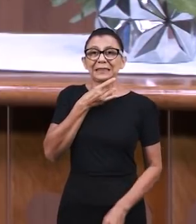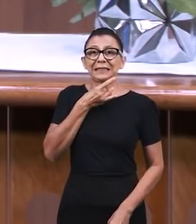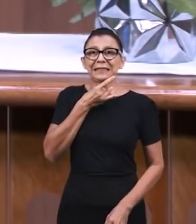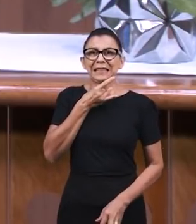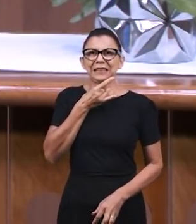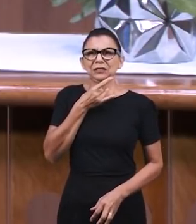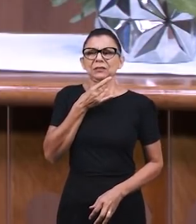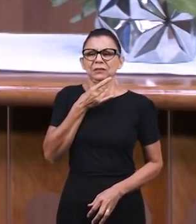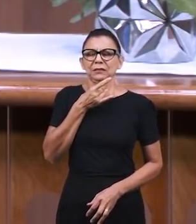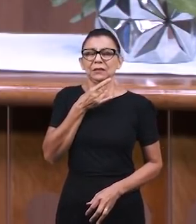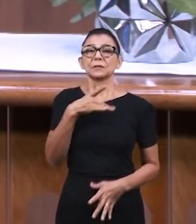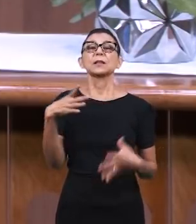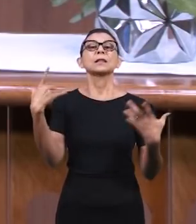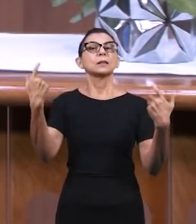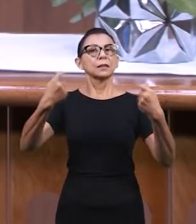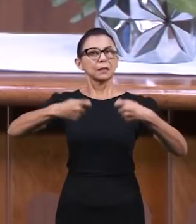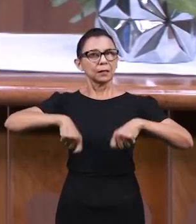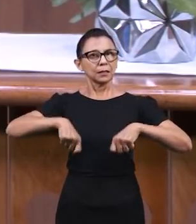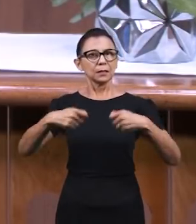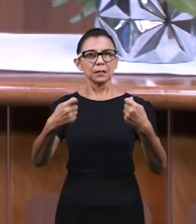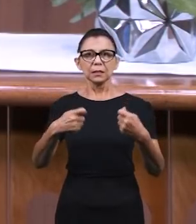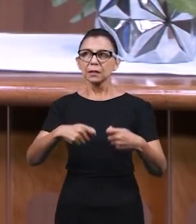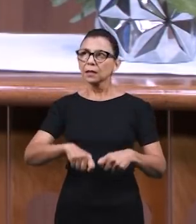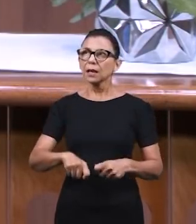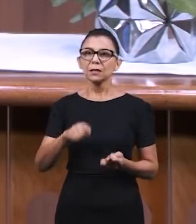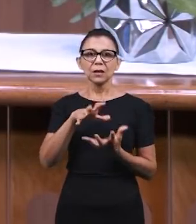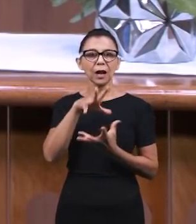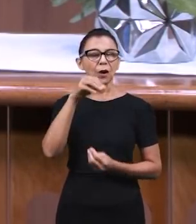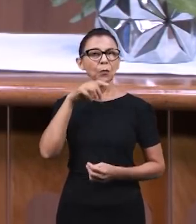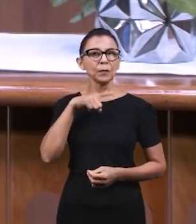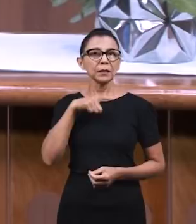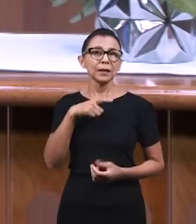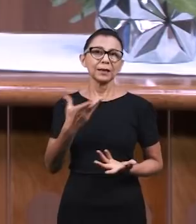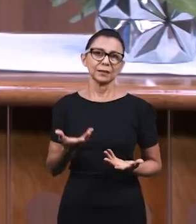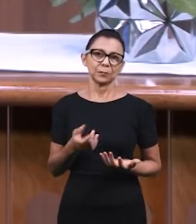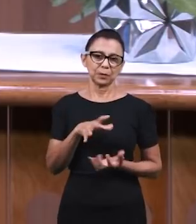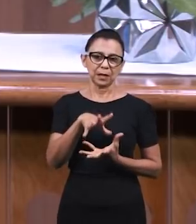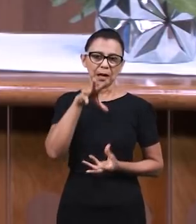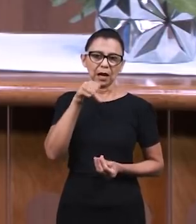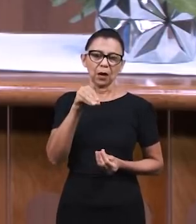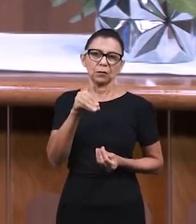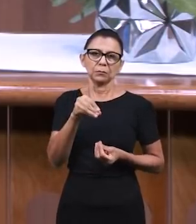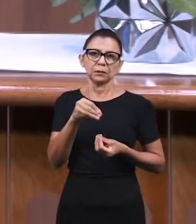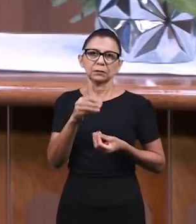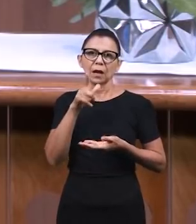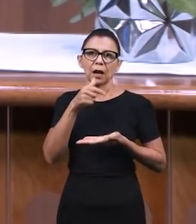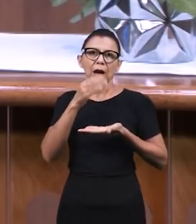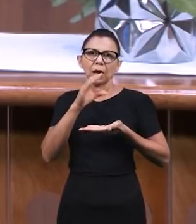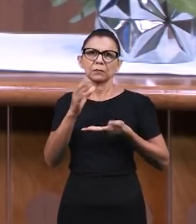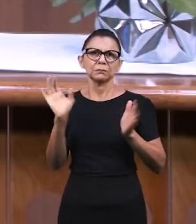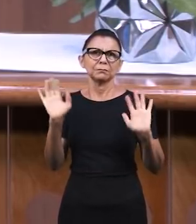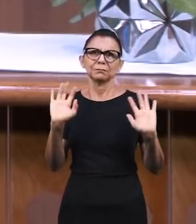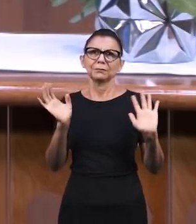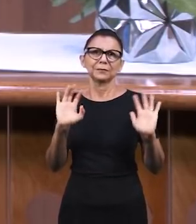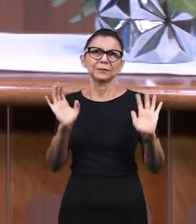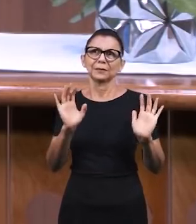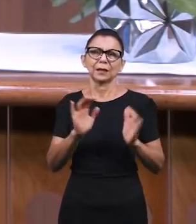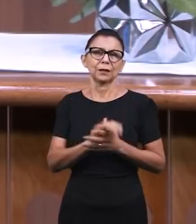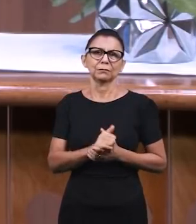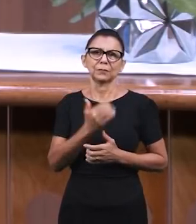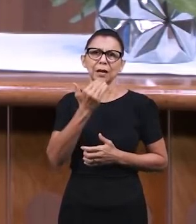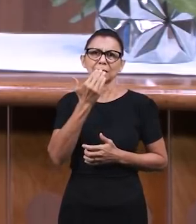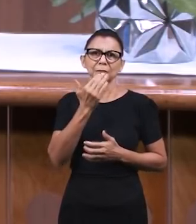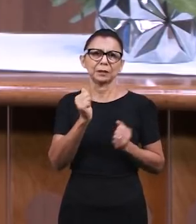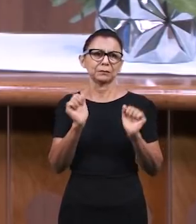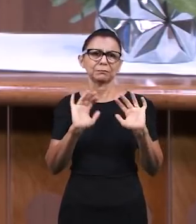ela precisa de alguma coisa que não se sabe explicar, porque a alma não bebe água, a alma não se alimenta